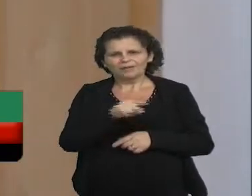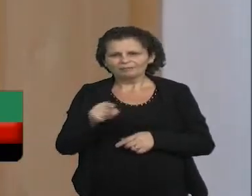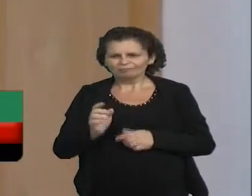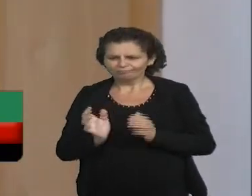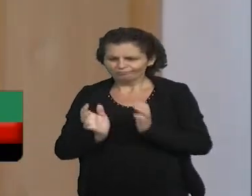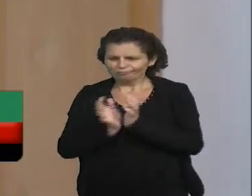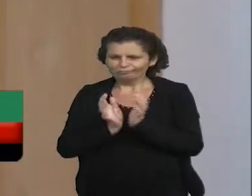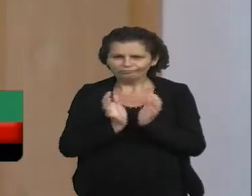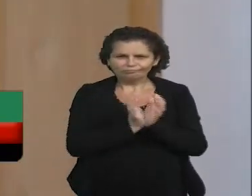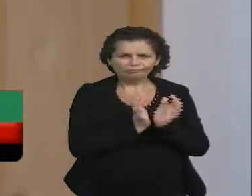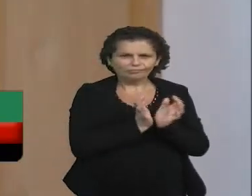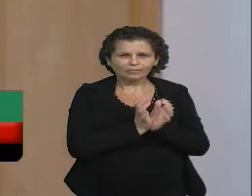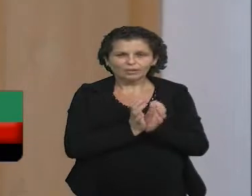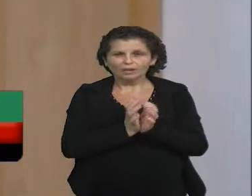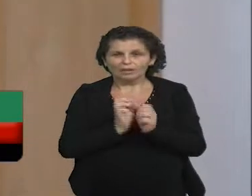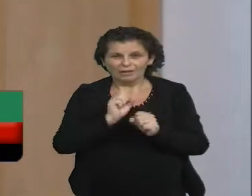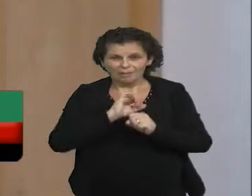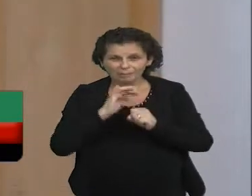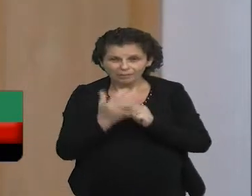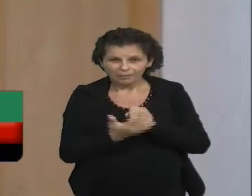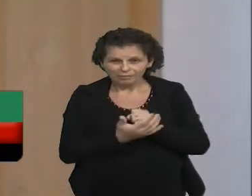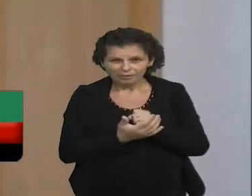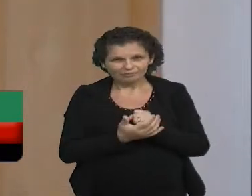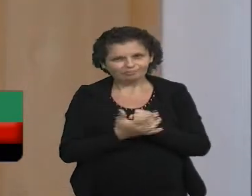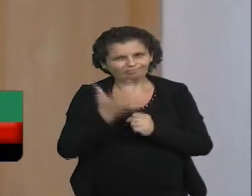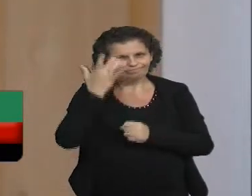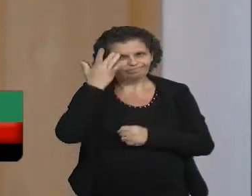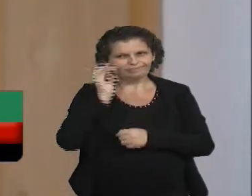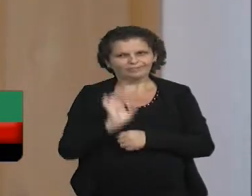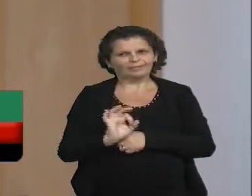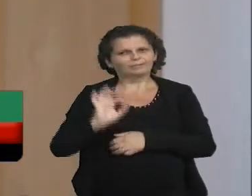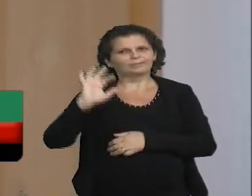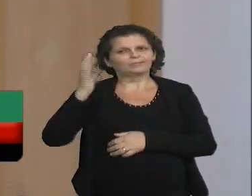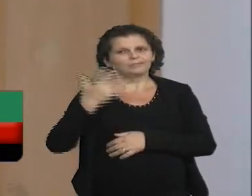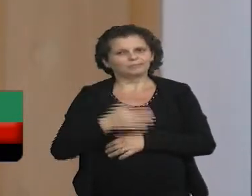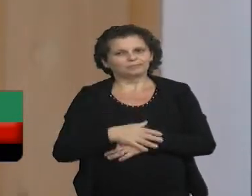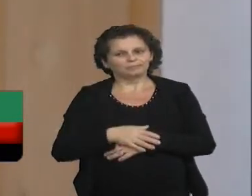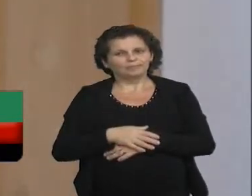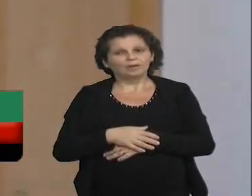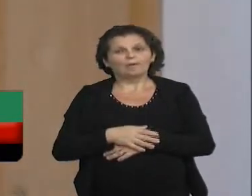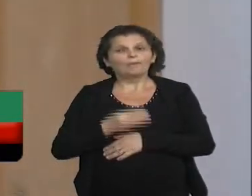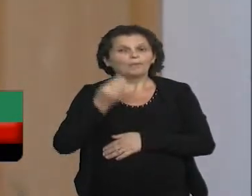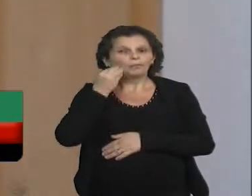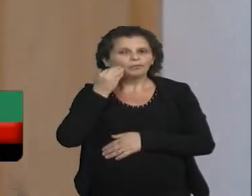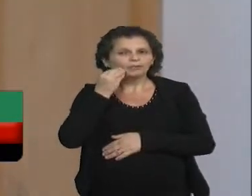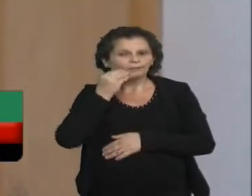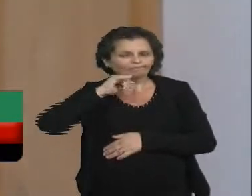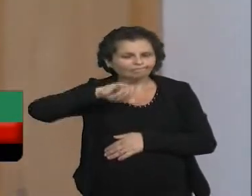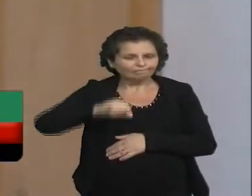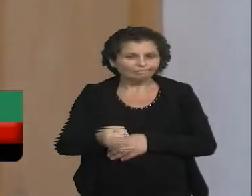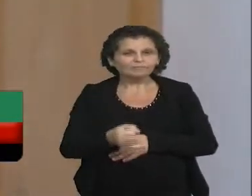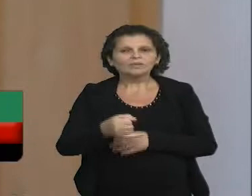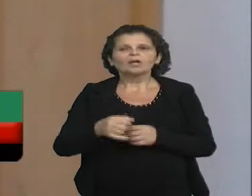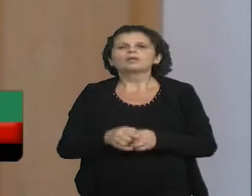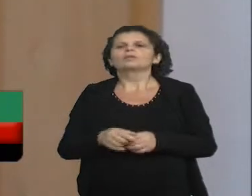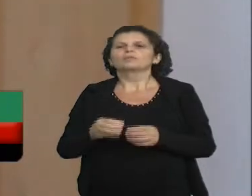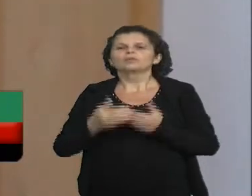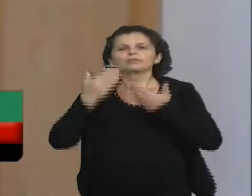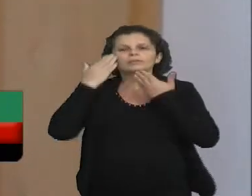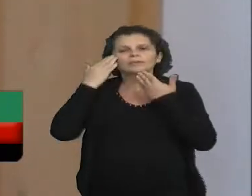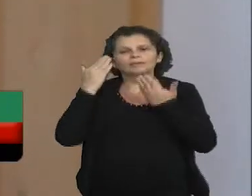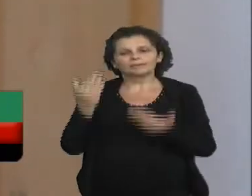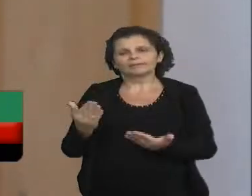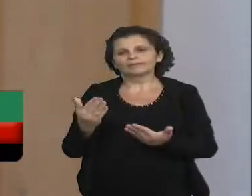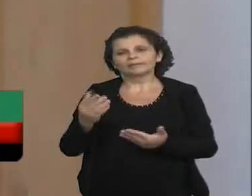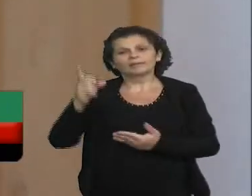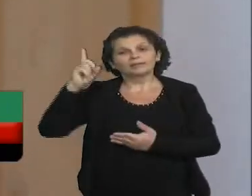vocês, ainda mais na pandemia, eu não sei o que seria dessa cidade. Então, eu não poderia perder essa oportunidade de dizer o quanto eu sou grato,